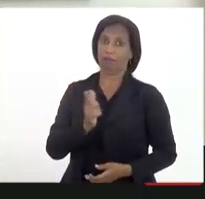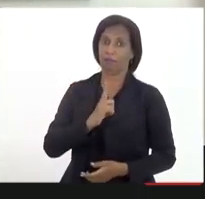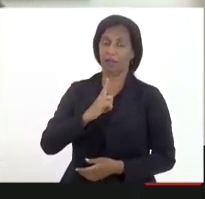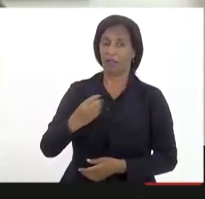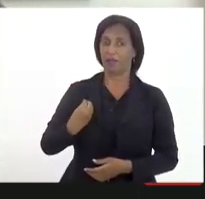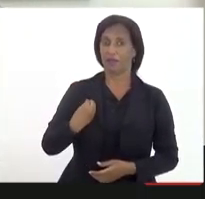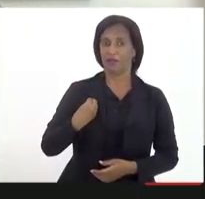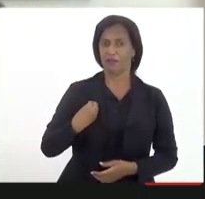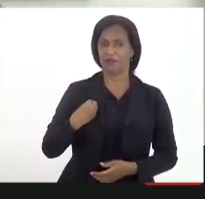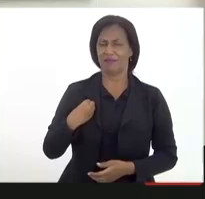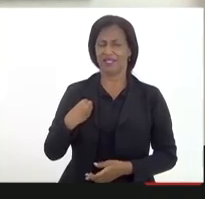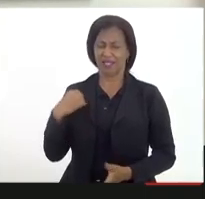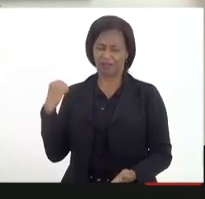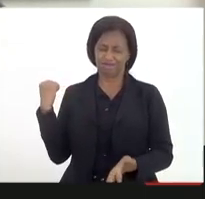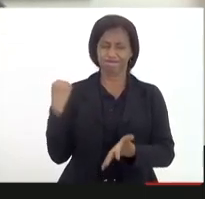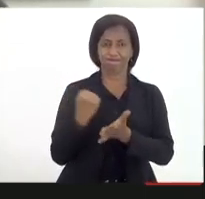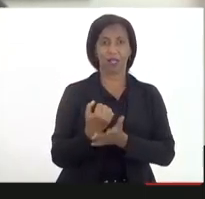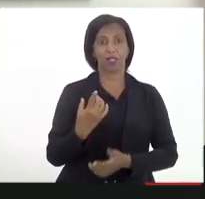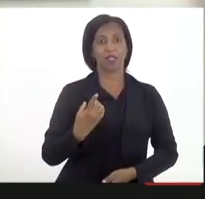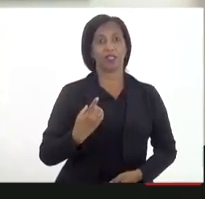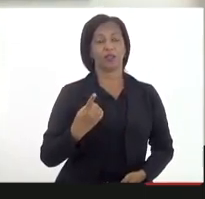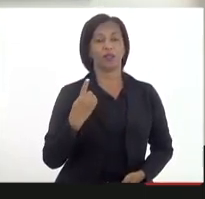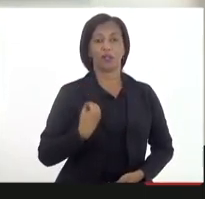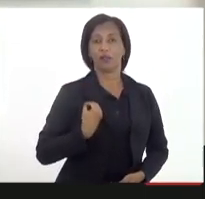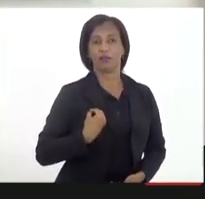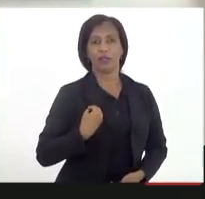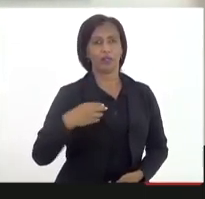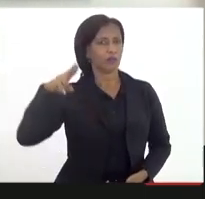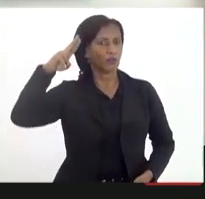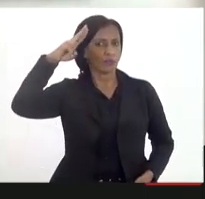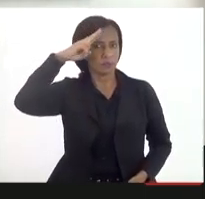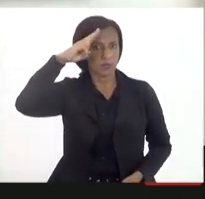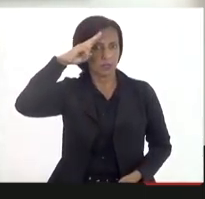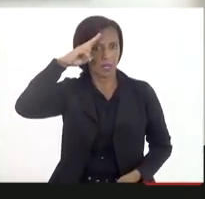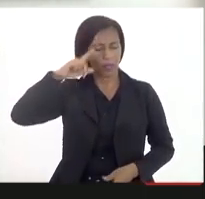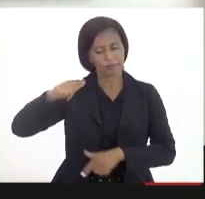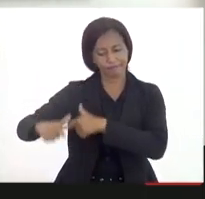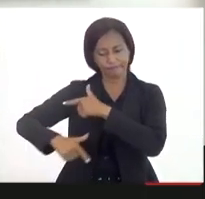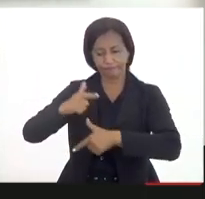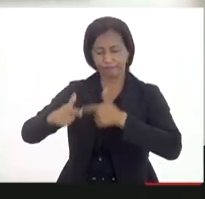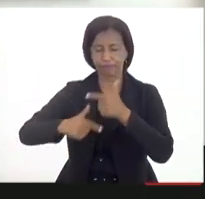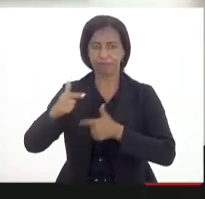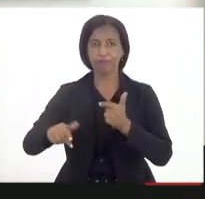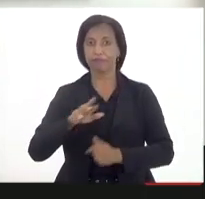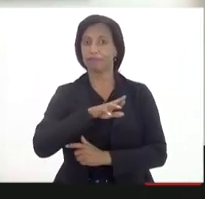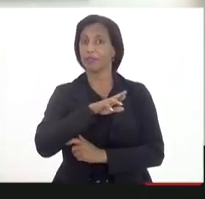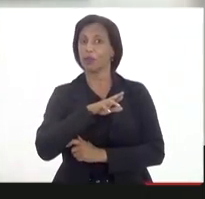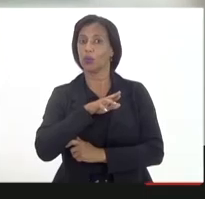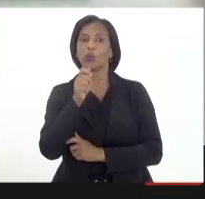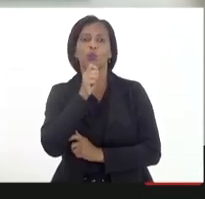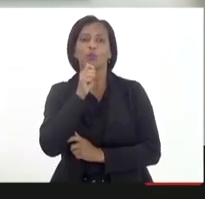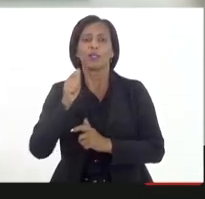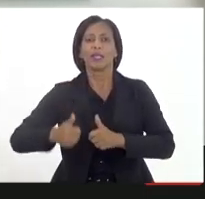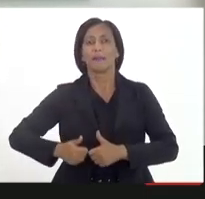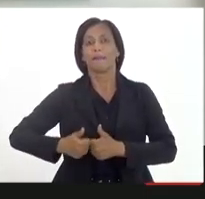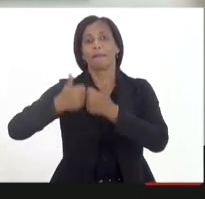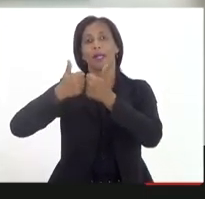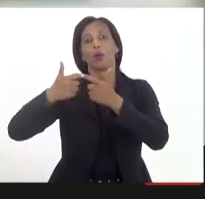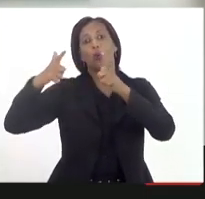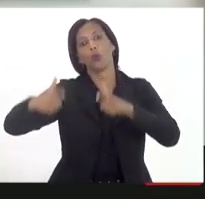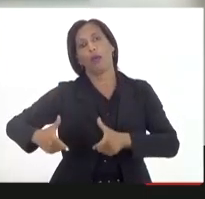a vida direto Impacto direto na vida dois servidores públicos de tarde então de fato não há melhor lugar no antes da Assembleia